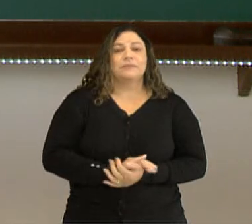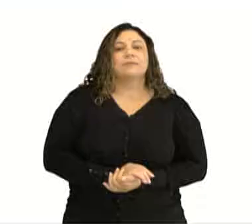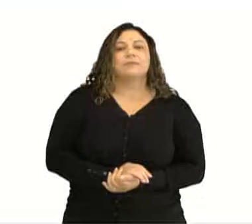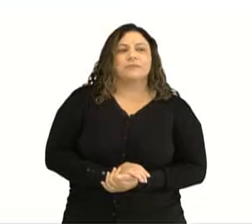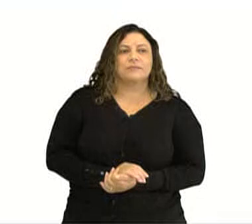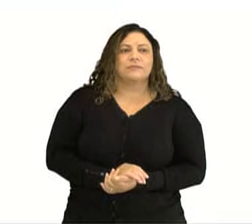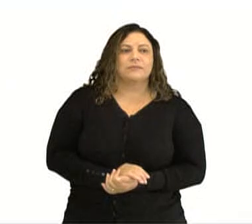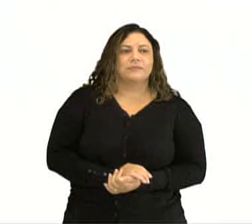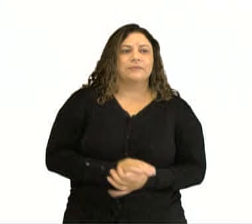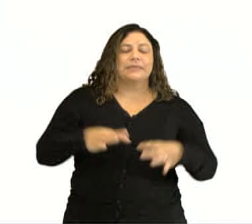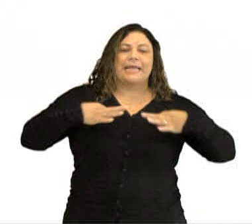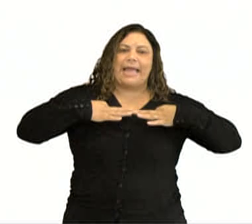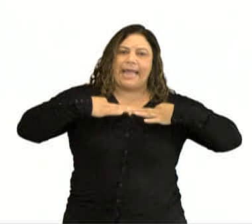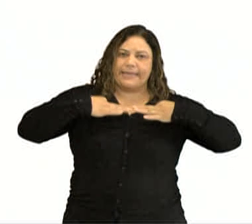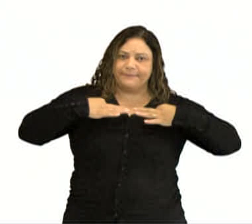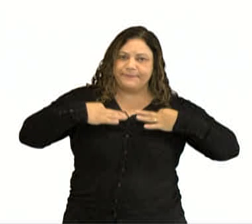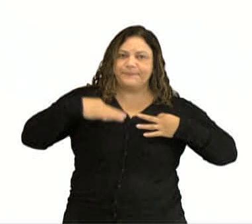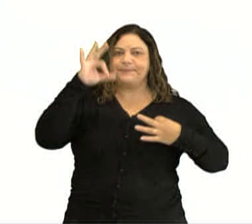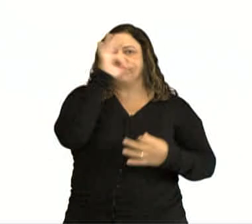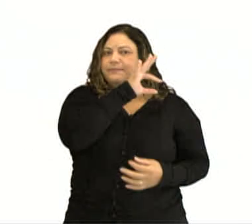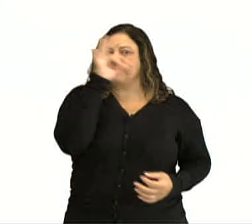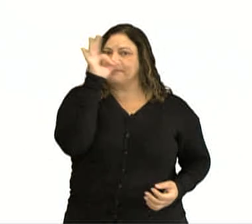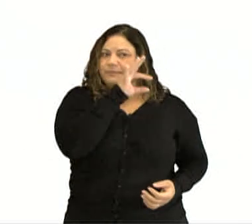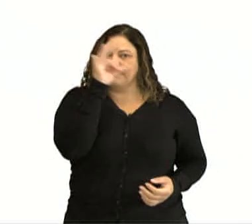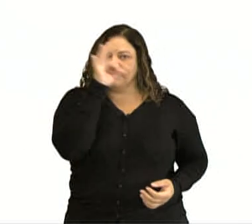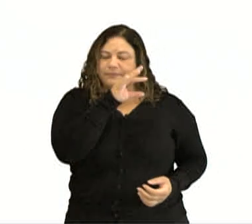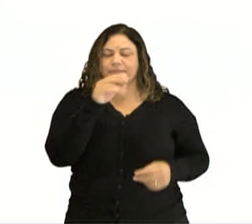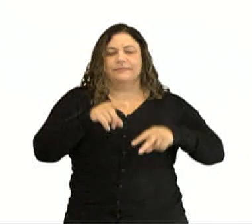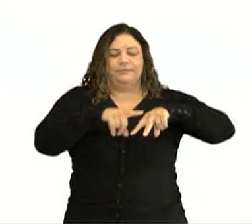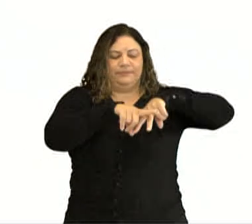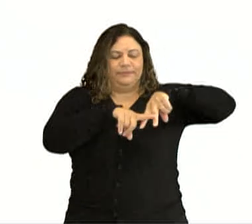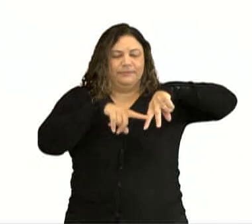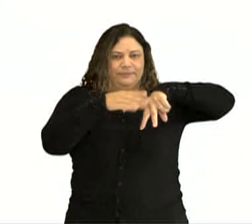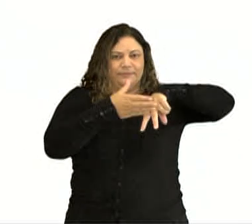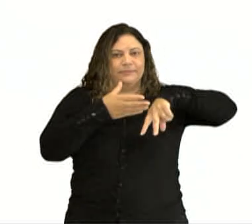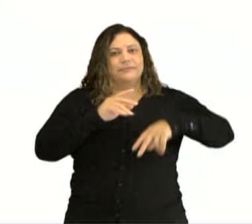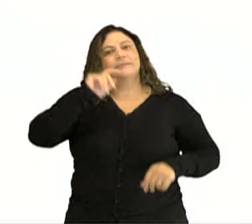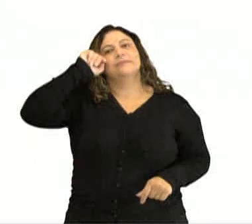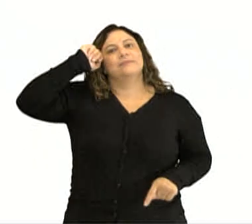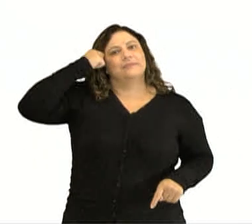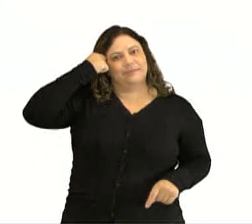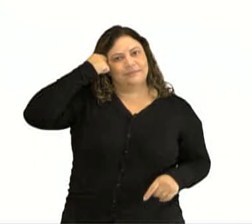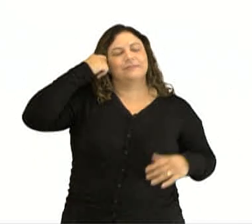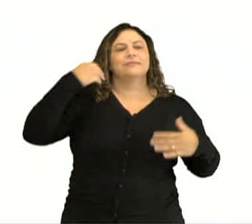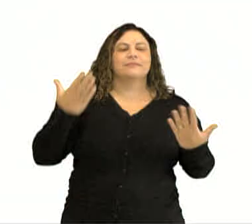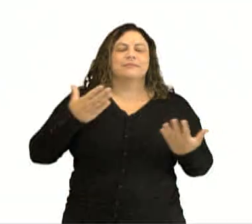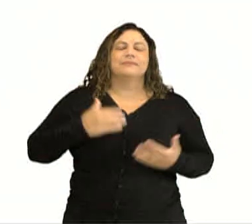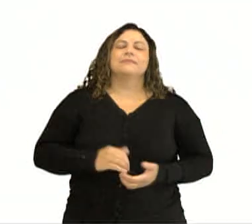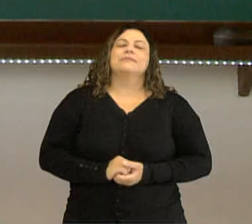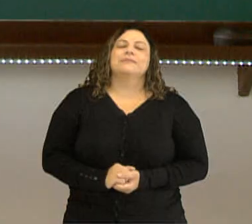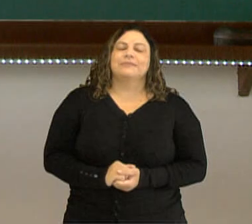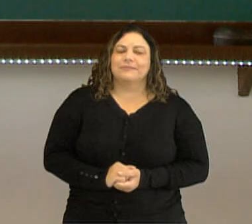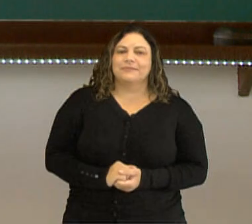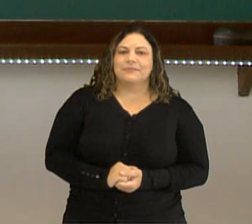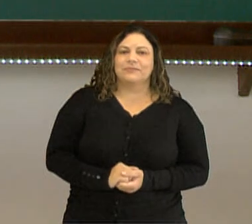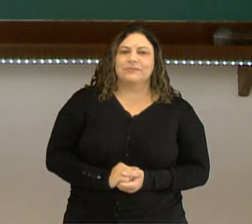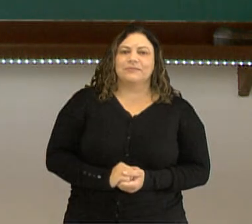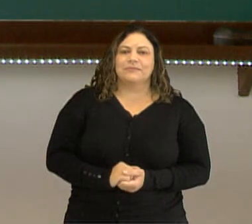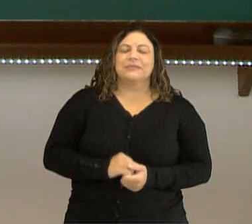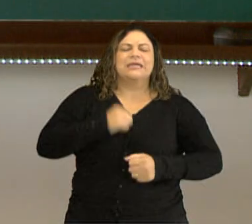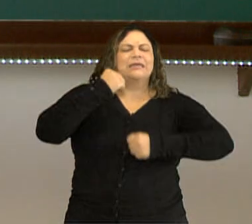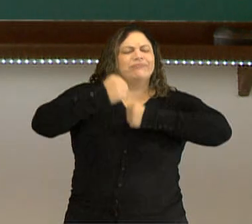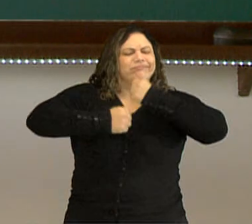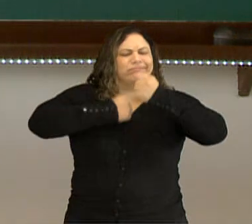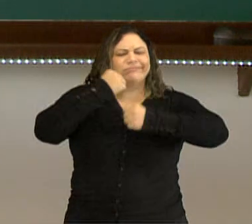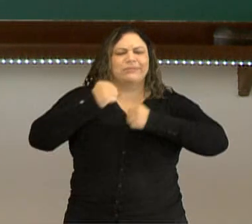exemplo, camisas verdes e calções negros, né, que os jogadores corriam. Então,